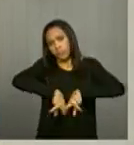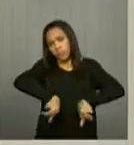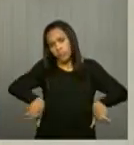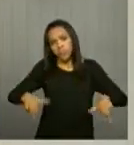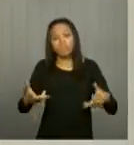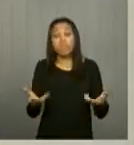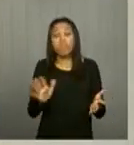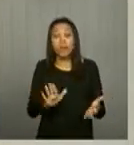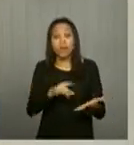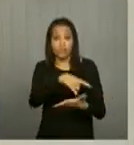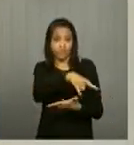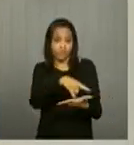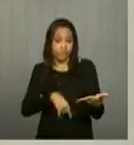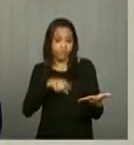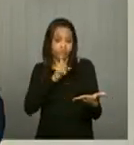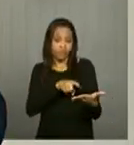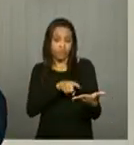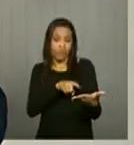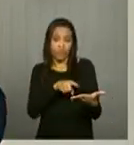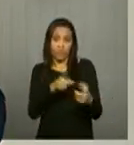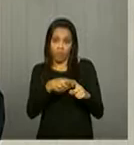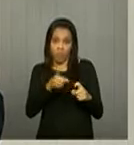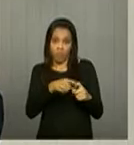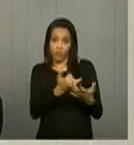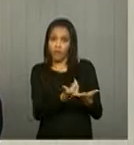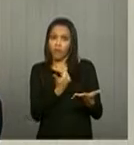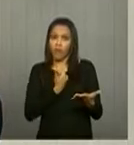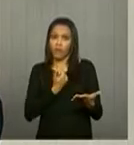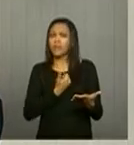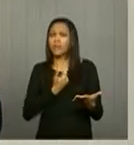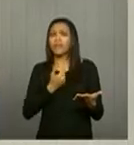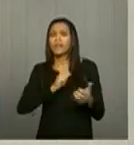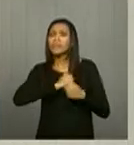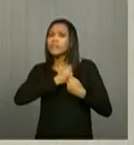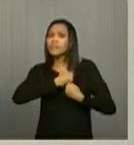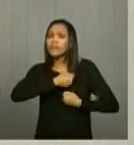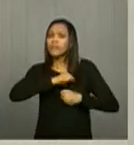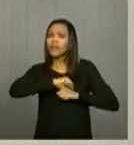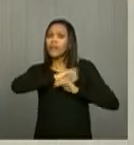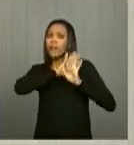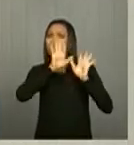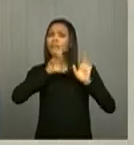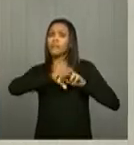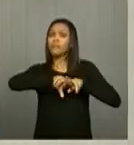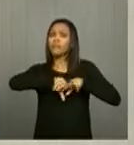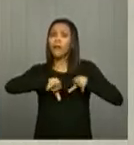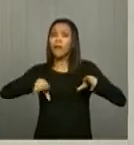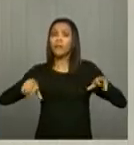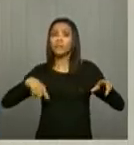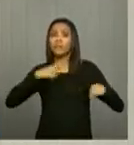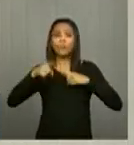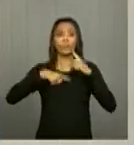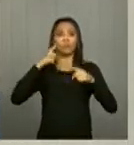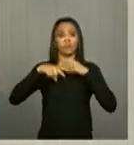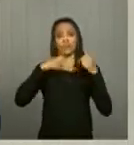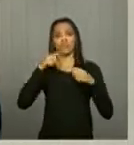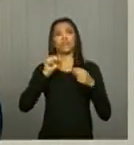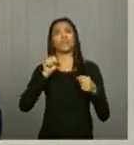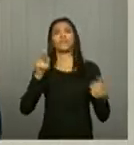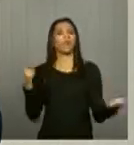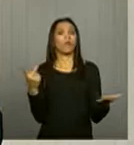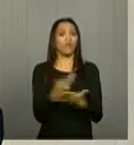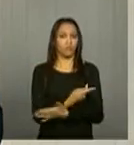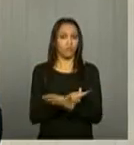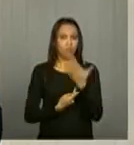inúmeras dúvidas que as investigações até então tem tido relativamente ao evento morte